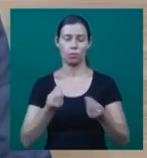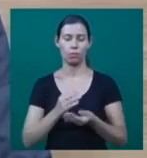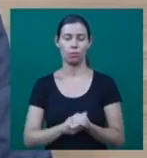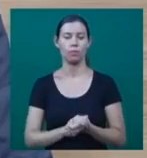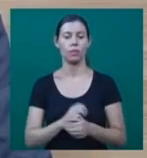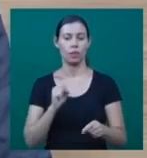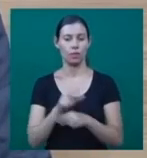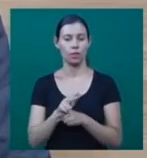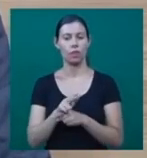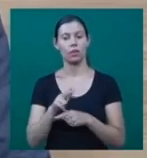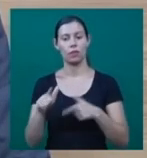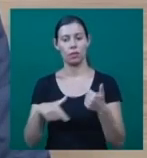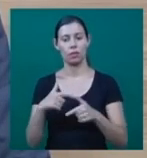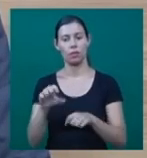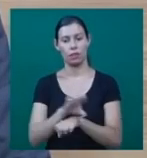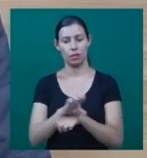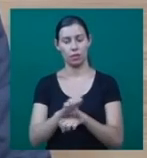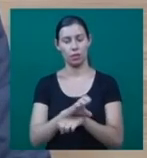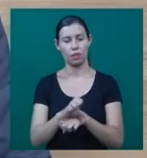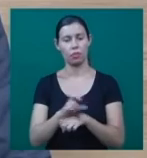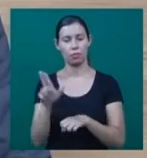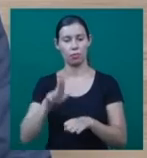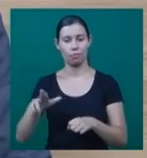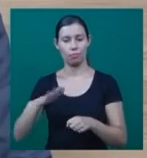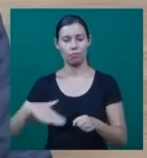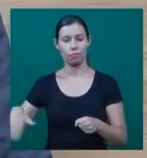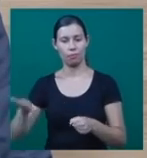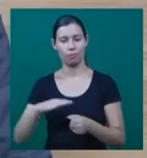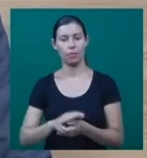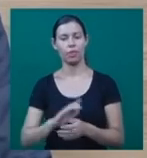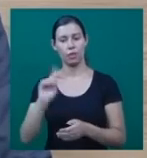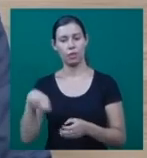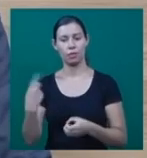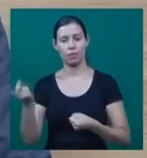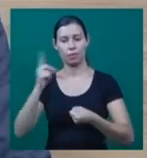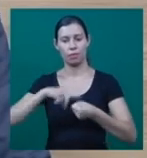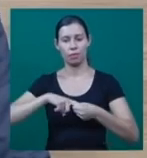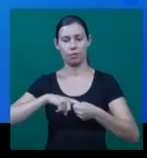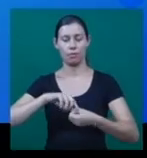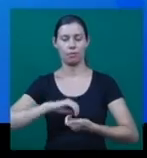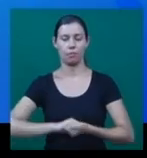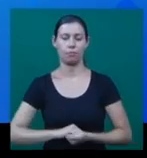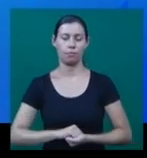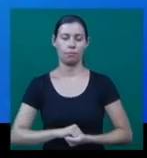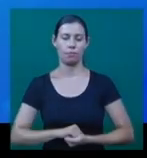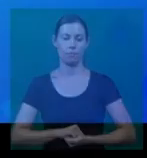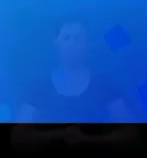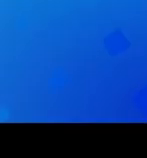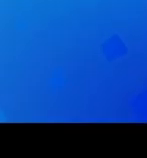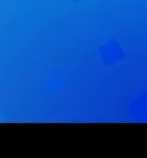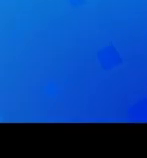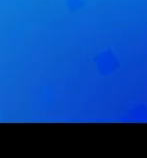vagas de emprego e estágio que estão sendo oferecidas para Uberlândia e região. TV Notícias volta em instantes. Até já.